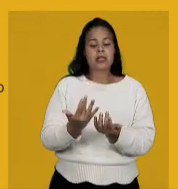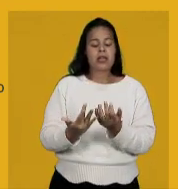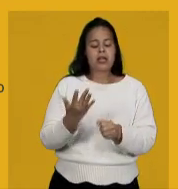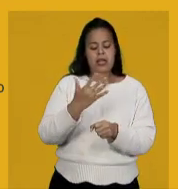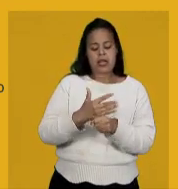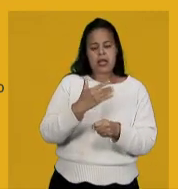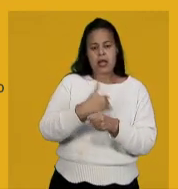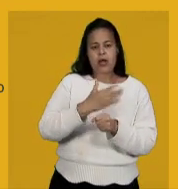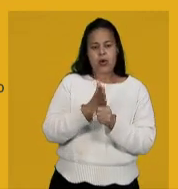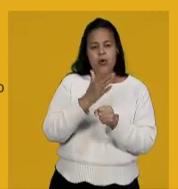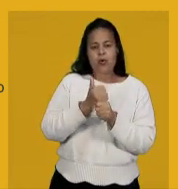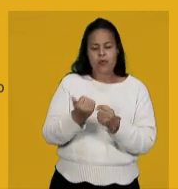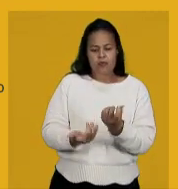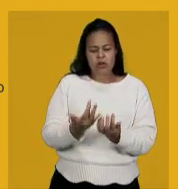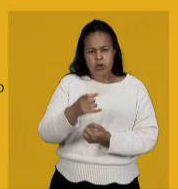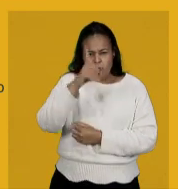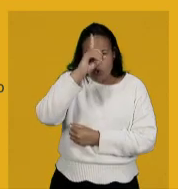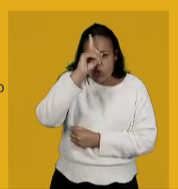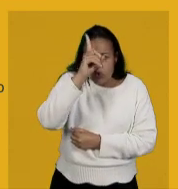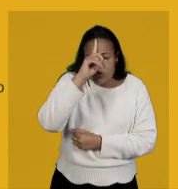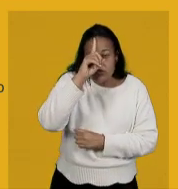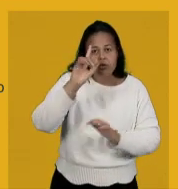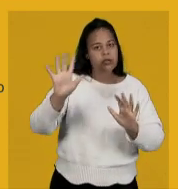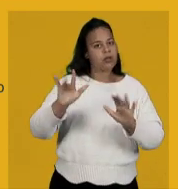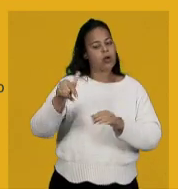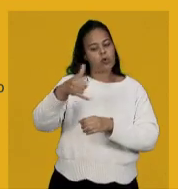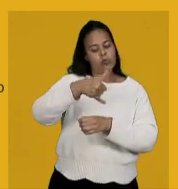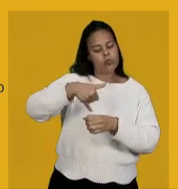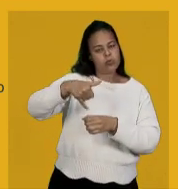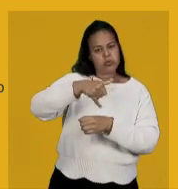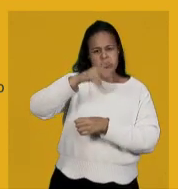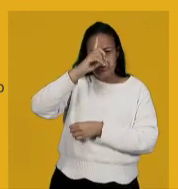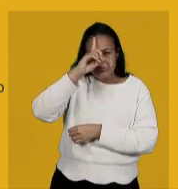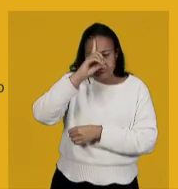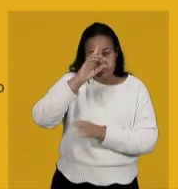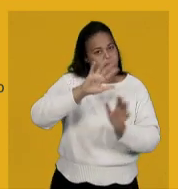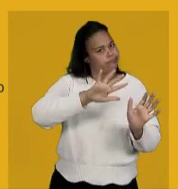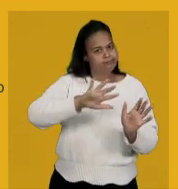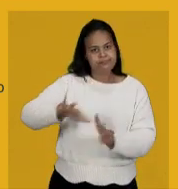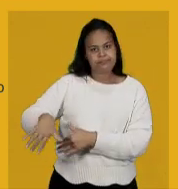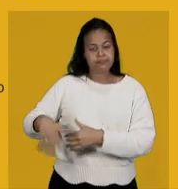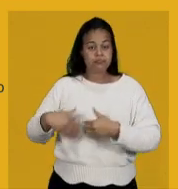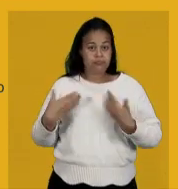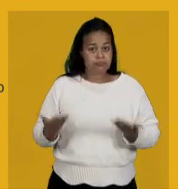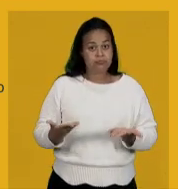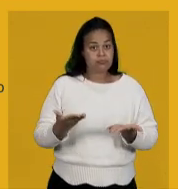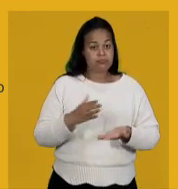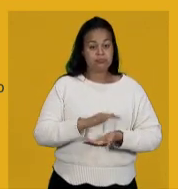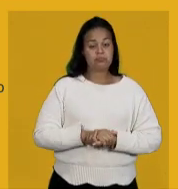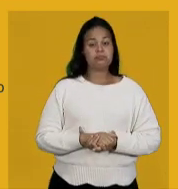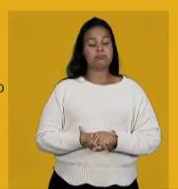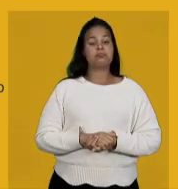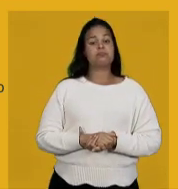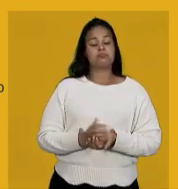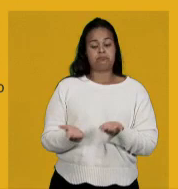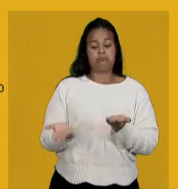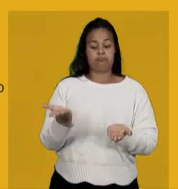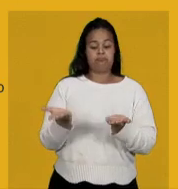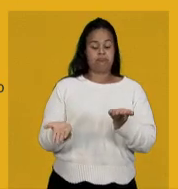dia não, viu, gente? Muita gordura não é bom. A função desses alimentos: